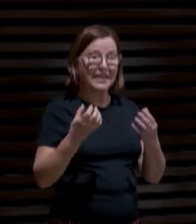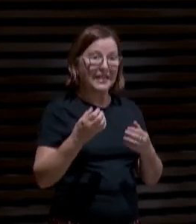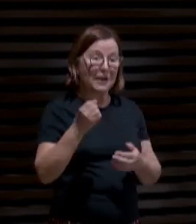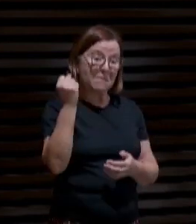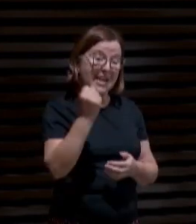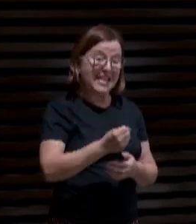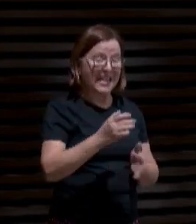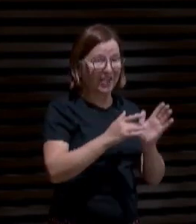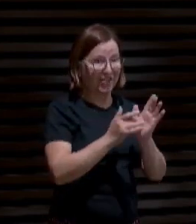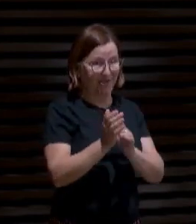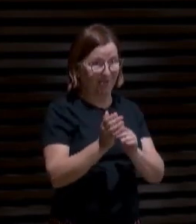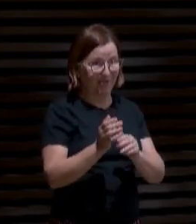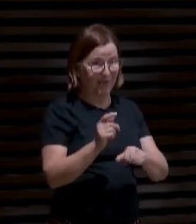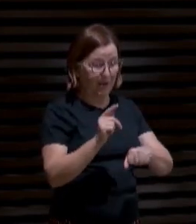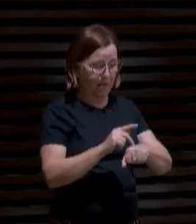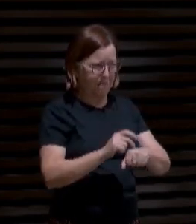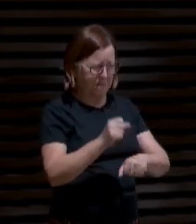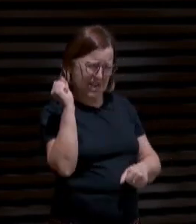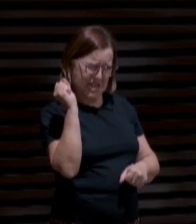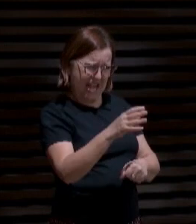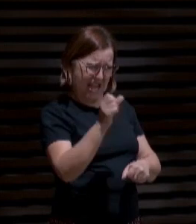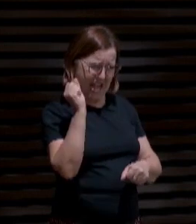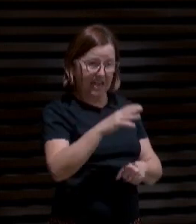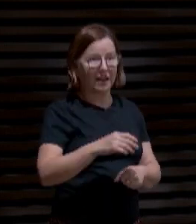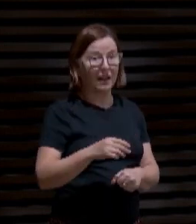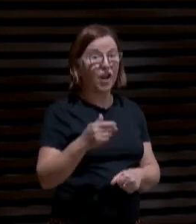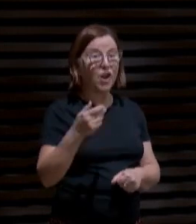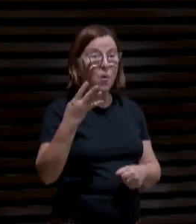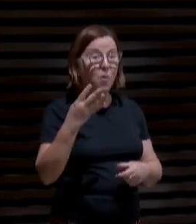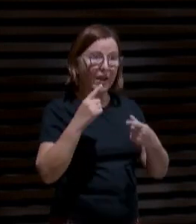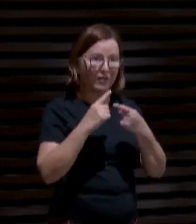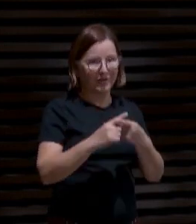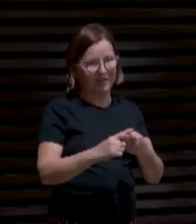Mas não conseguiram matar Jesus por apedrejamento.